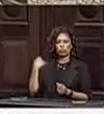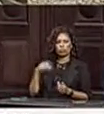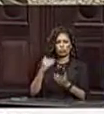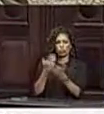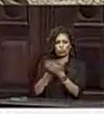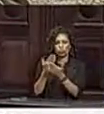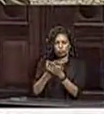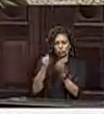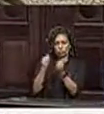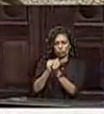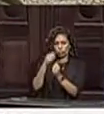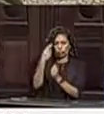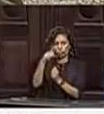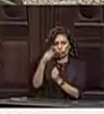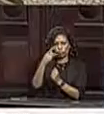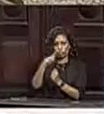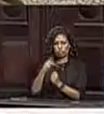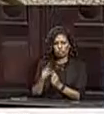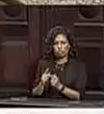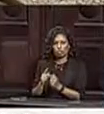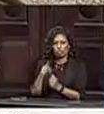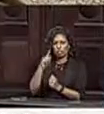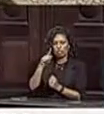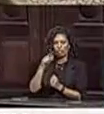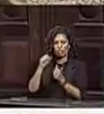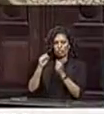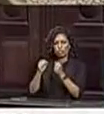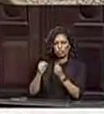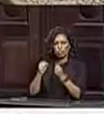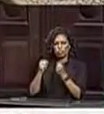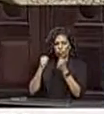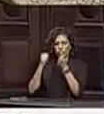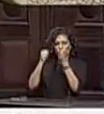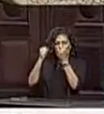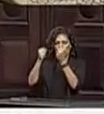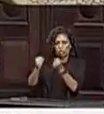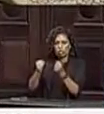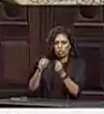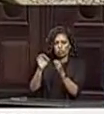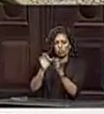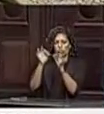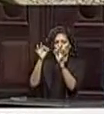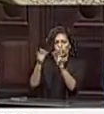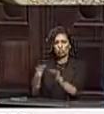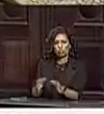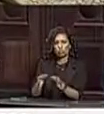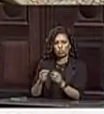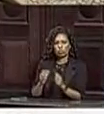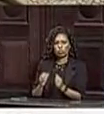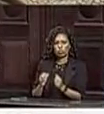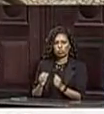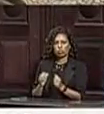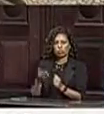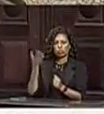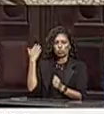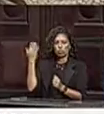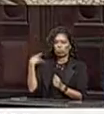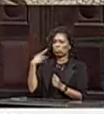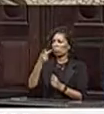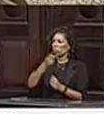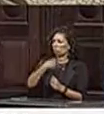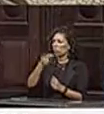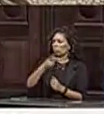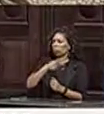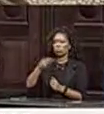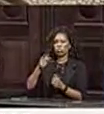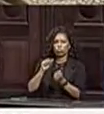e ele estudava Direito, ele era também estudante de Direito na Bahia,